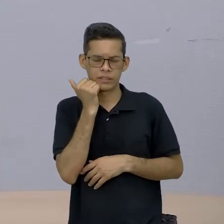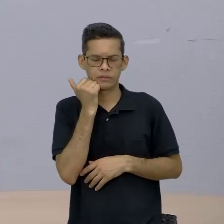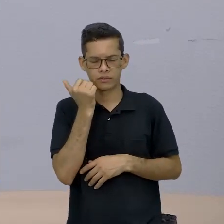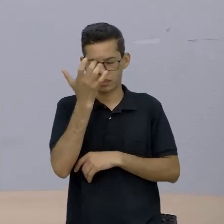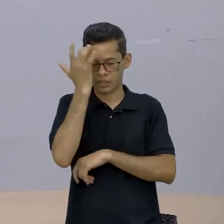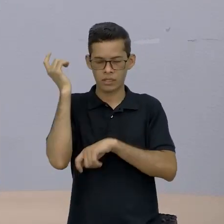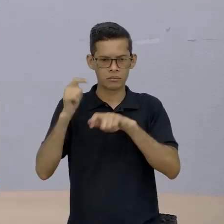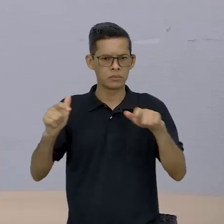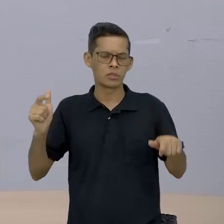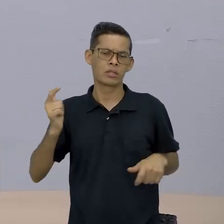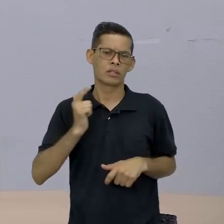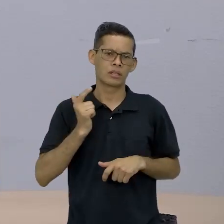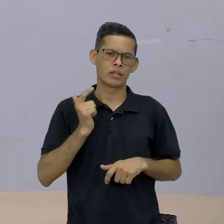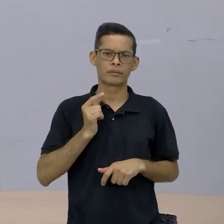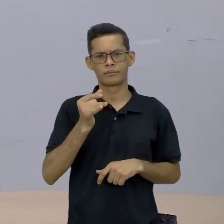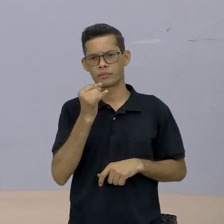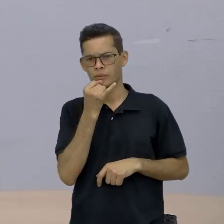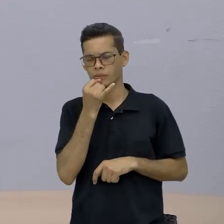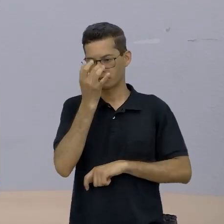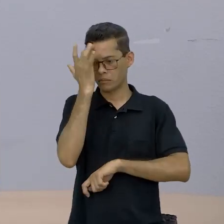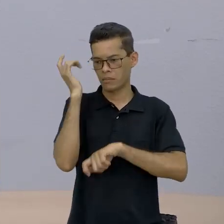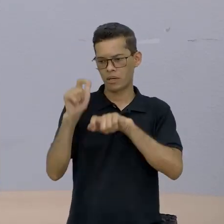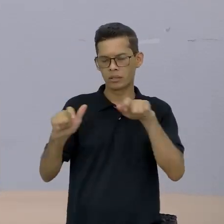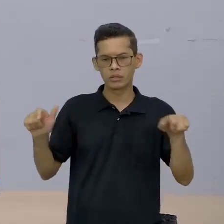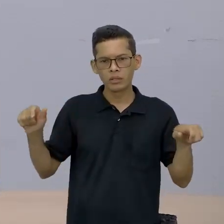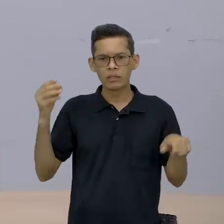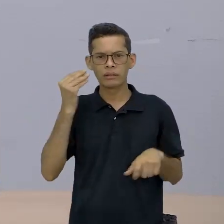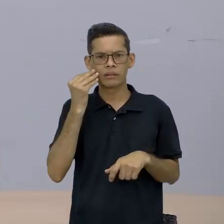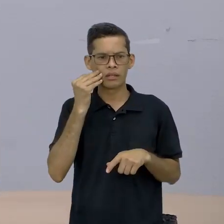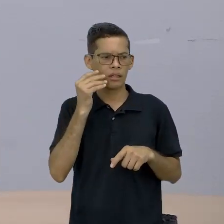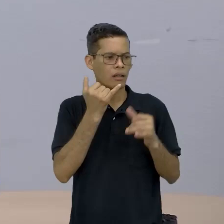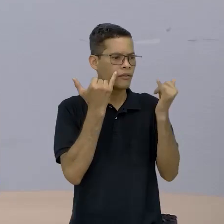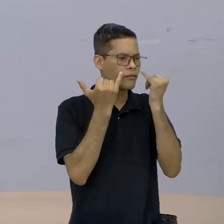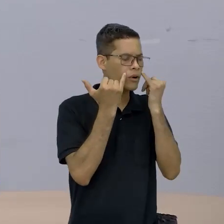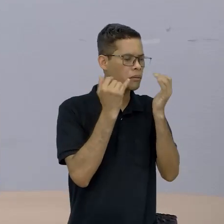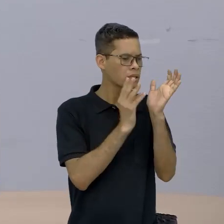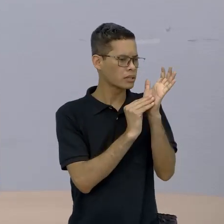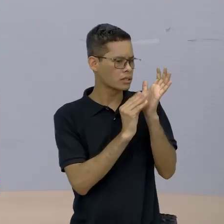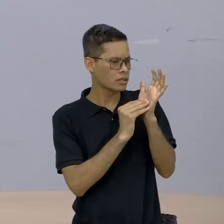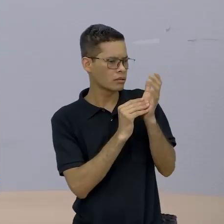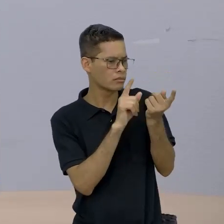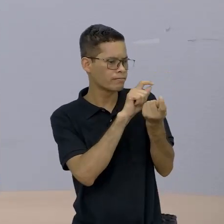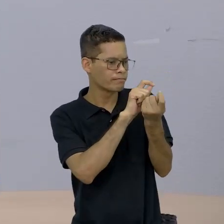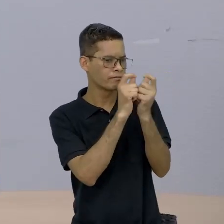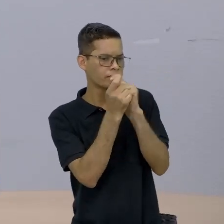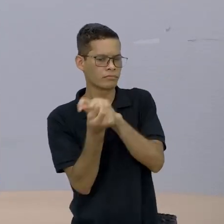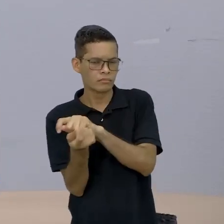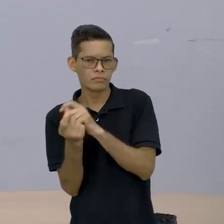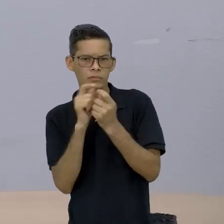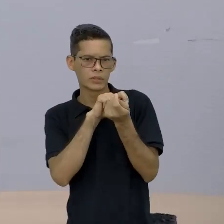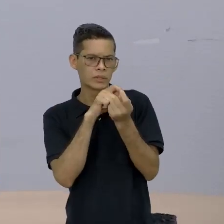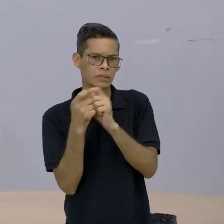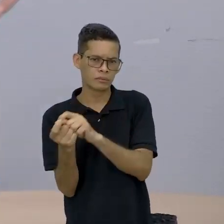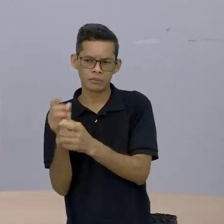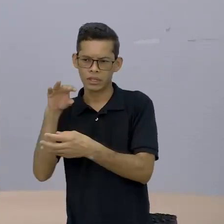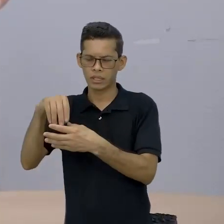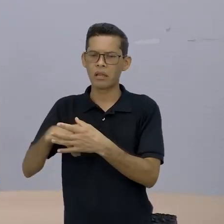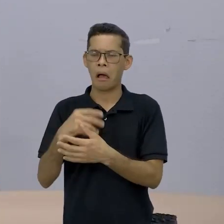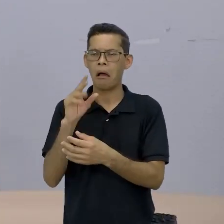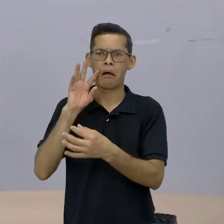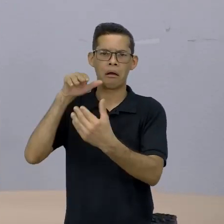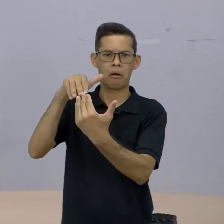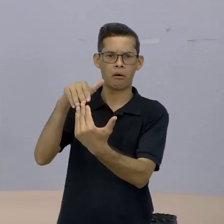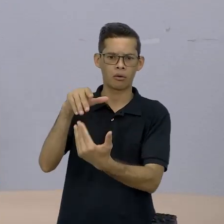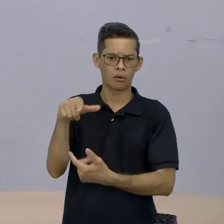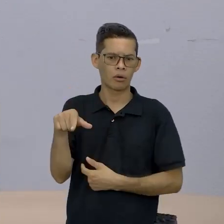você tem ali, né, determinadas pessoas tentando moldar os dados para que eles caibam nas suas hipóteses. E aí eu não posso dizer que eu